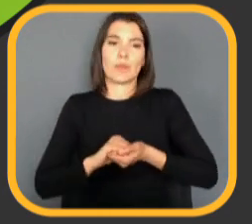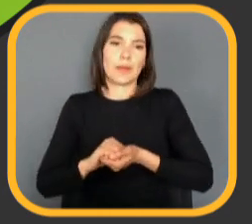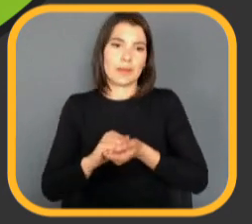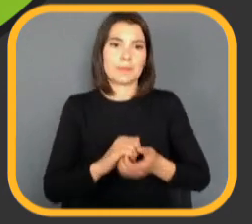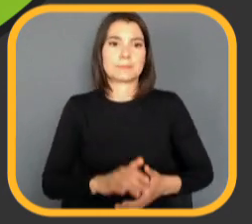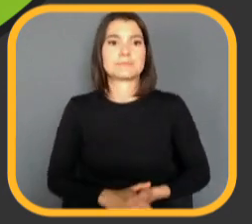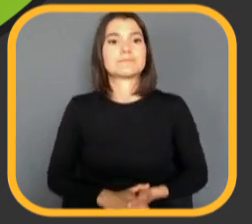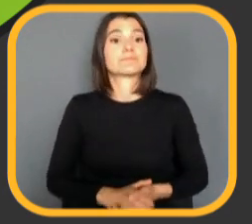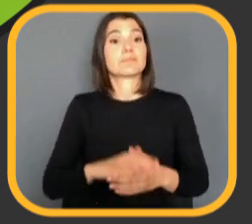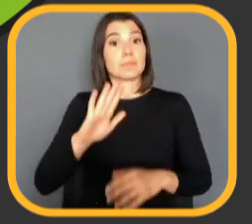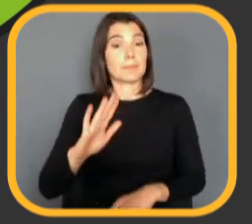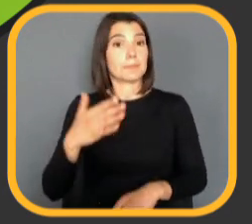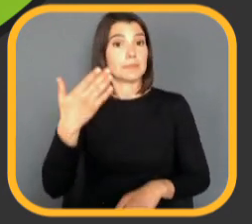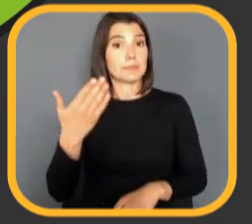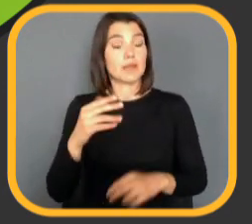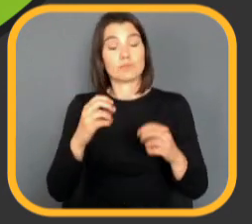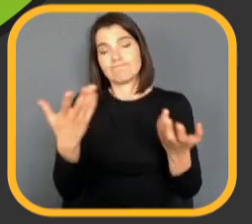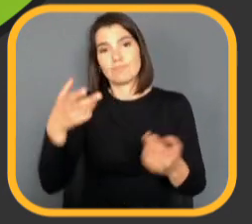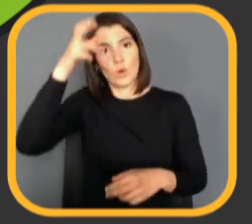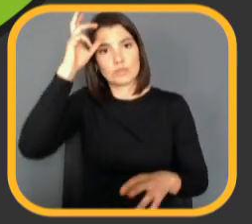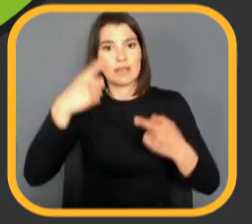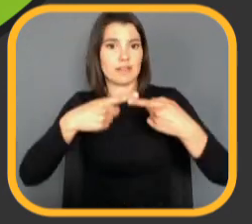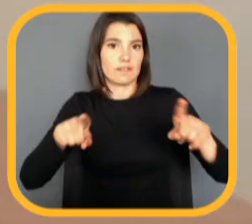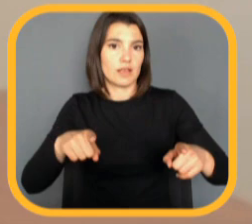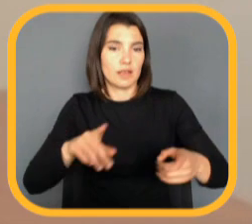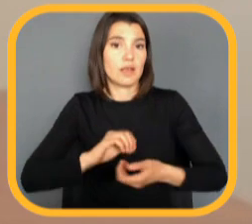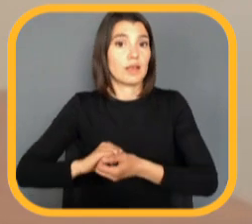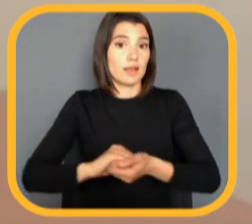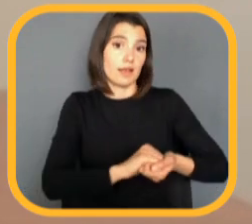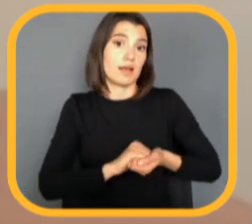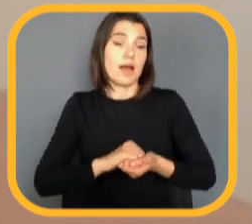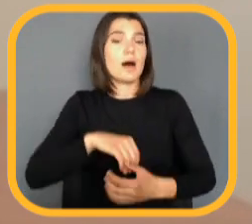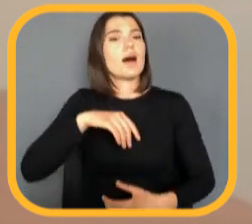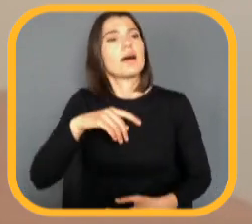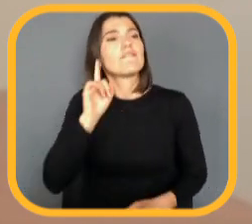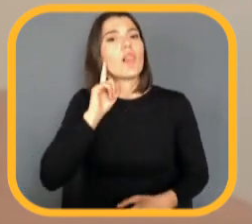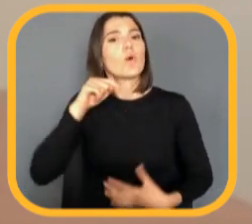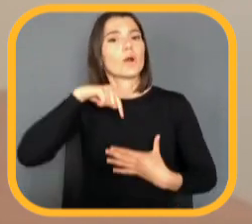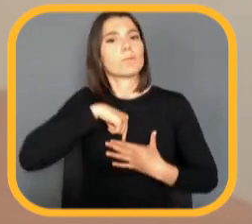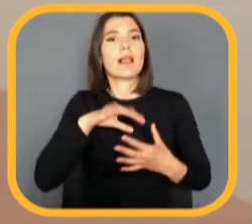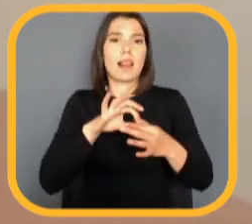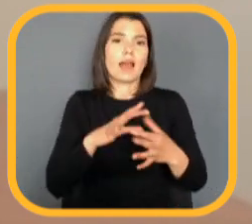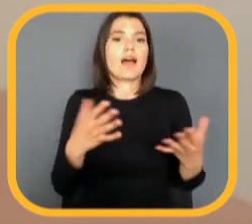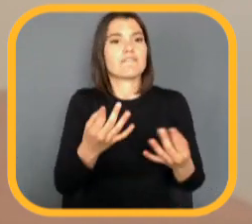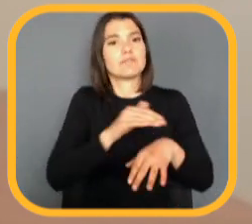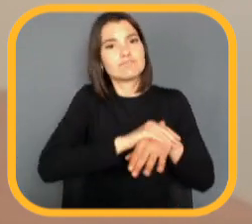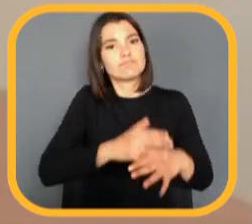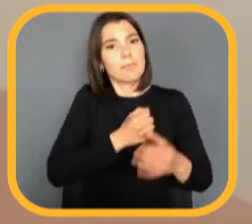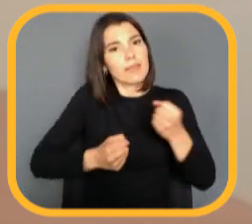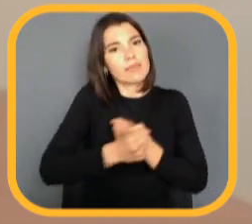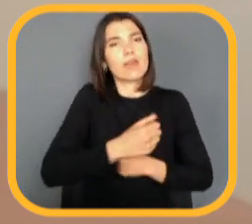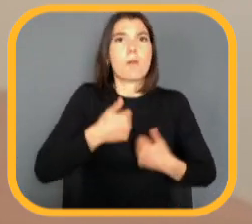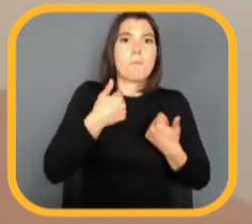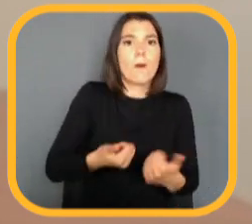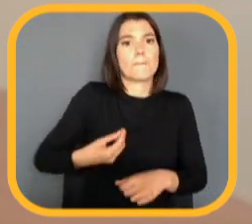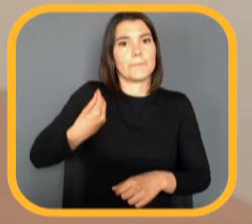respondeu solidariedade. Em primeiro lugar, são conceitos diferentes. A solidariedade é um valor que está relacionado com a empatia, a